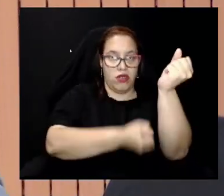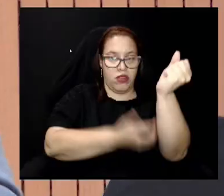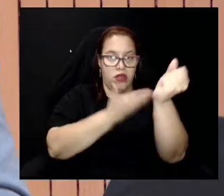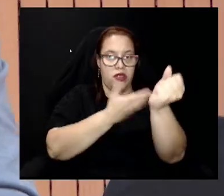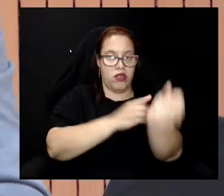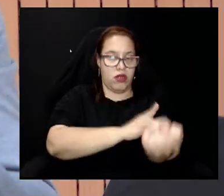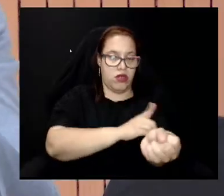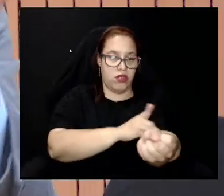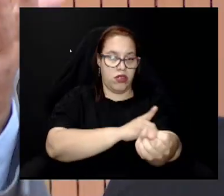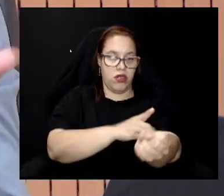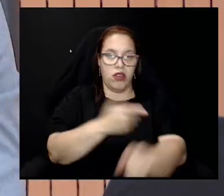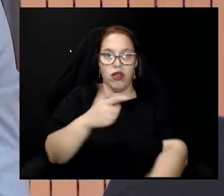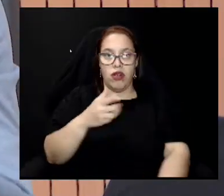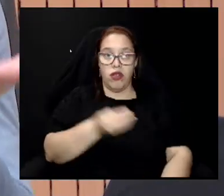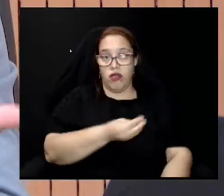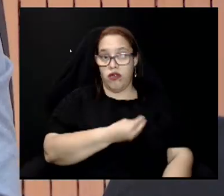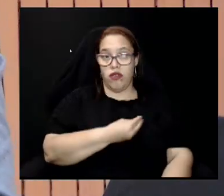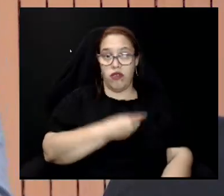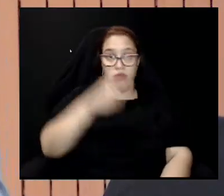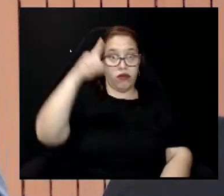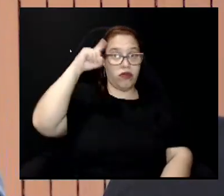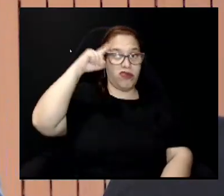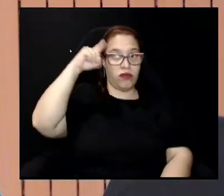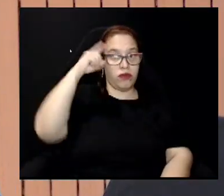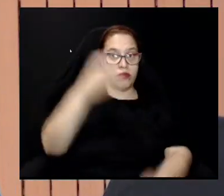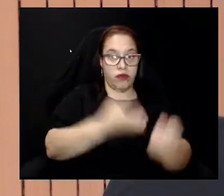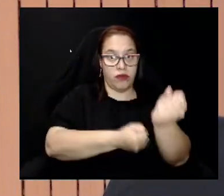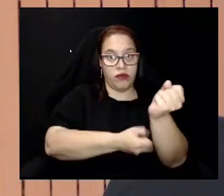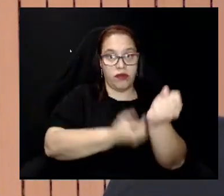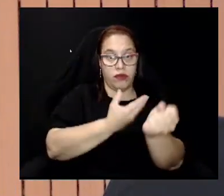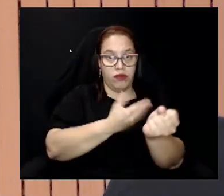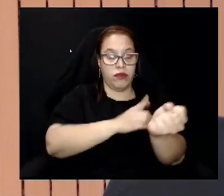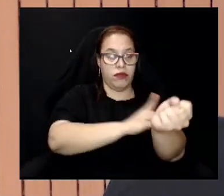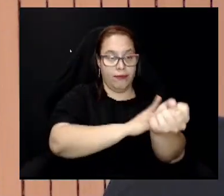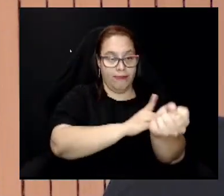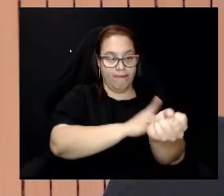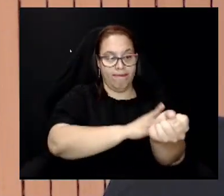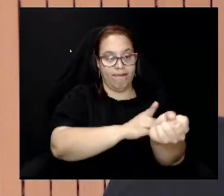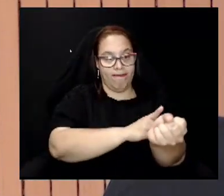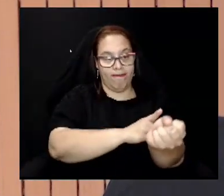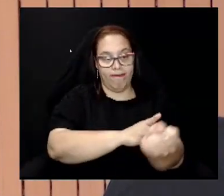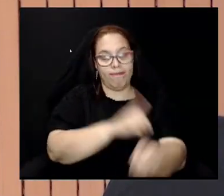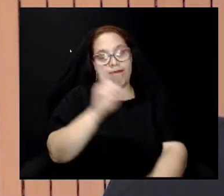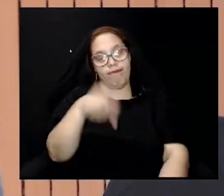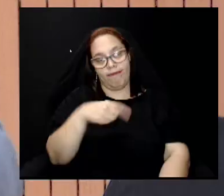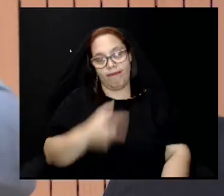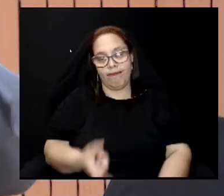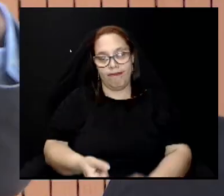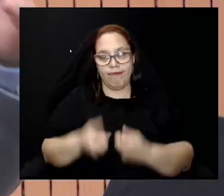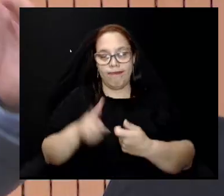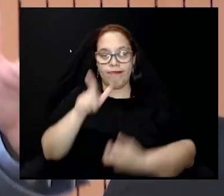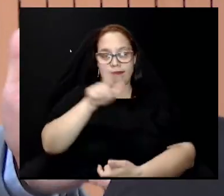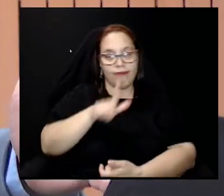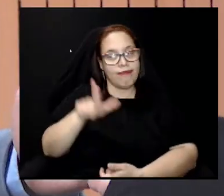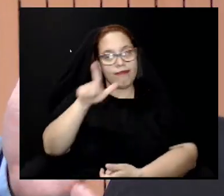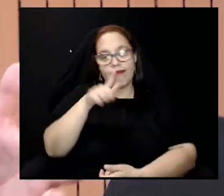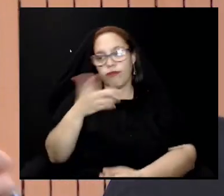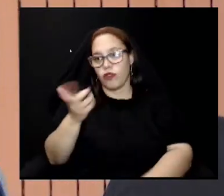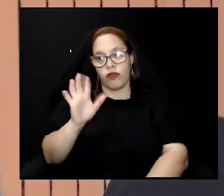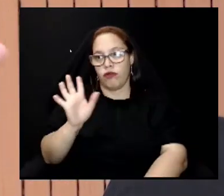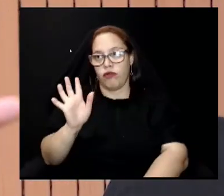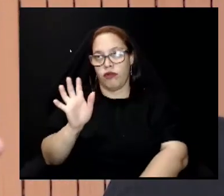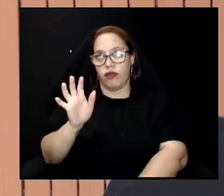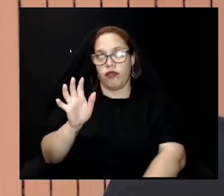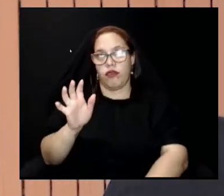vamos conviver diariamente com a pressão alta e diabetes. E assim é o câncer, óbvio, que não estou sendo superficial, né?